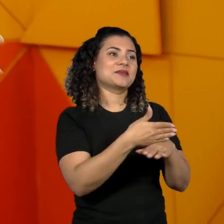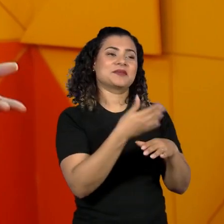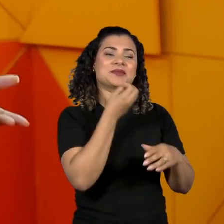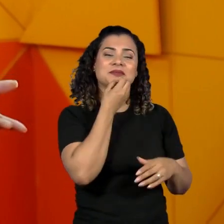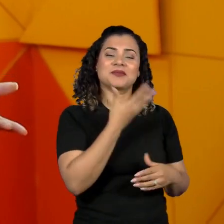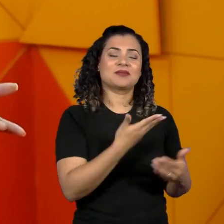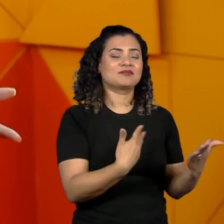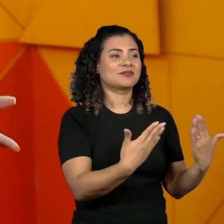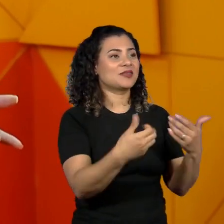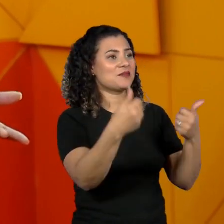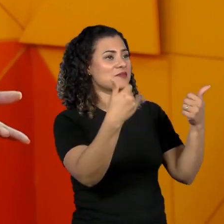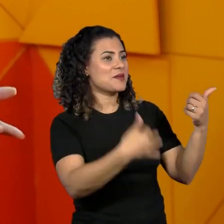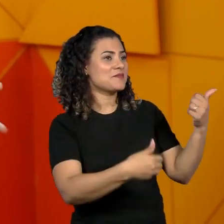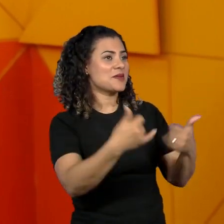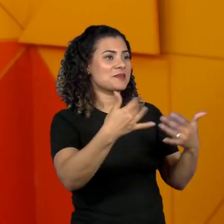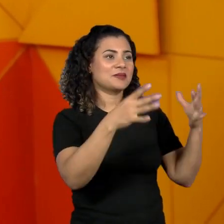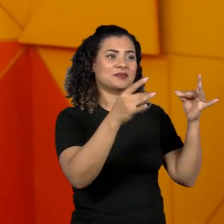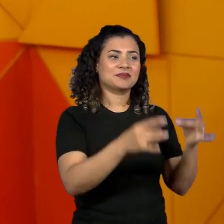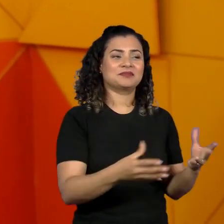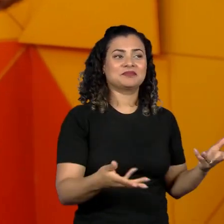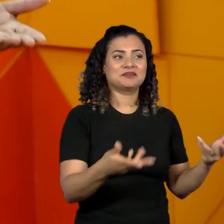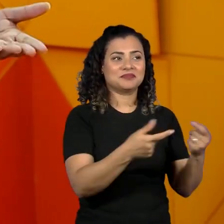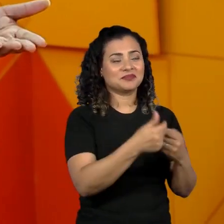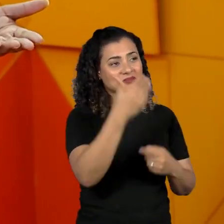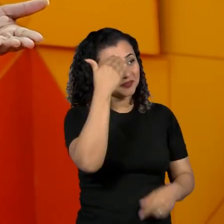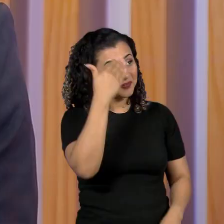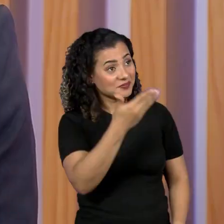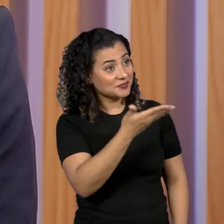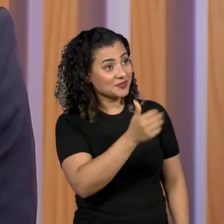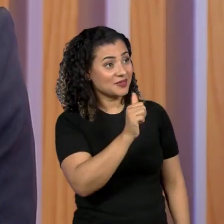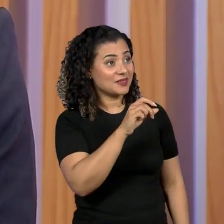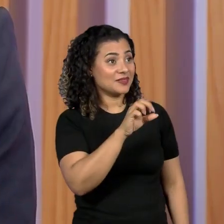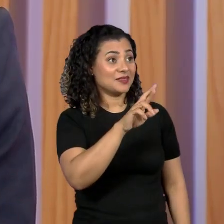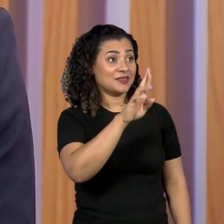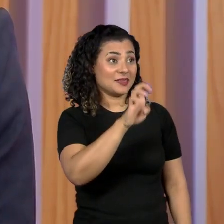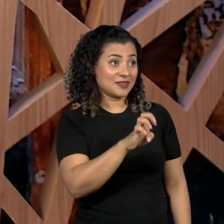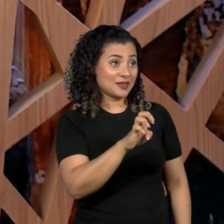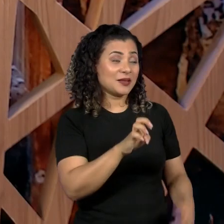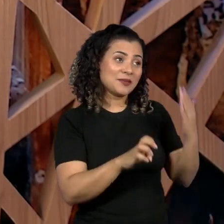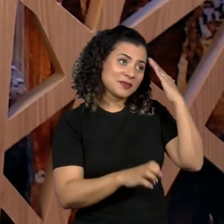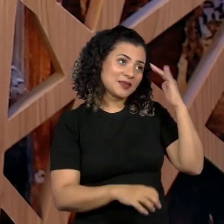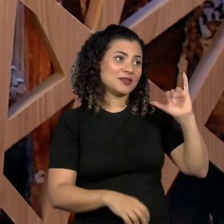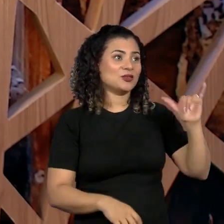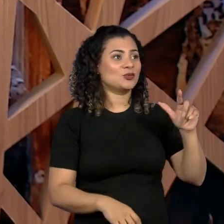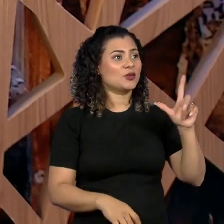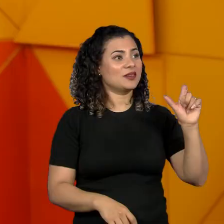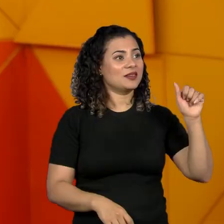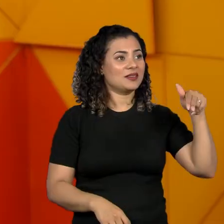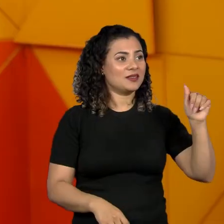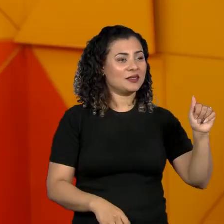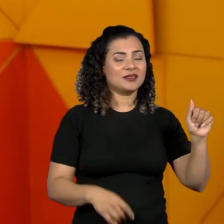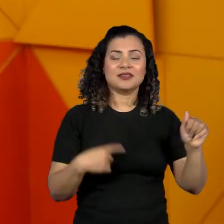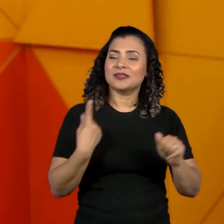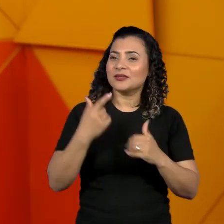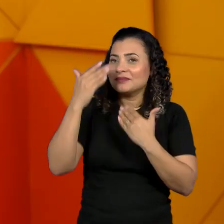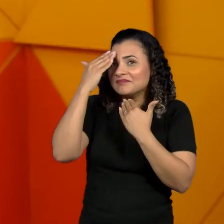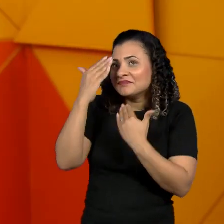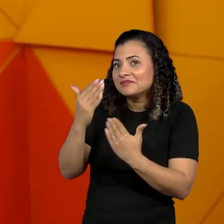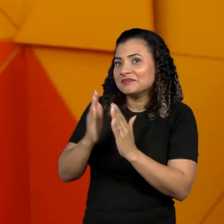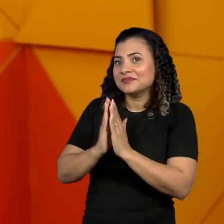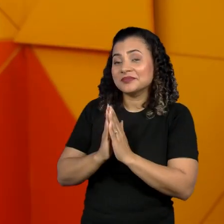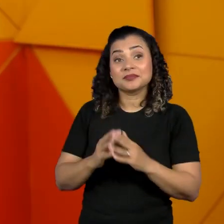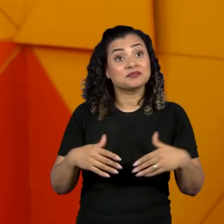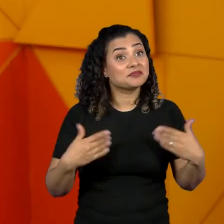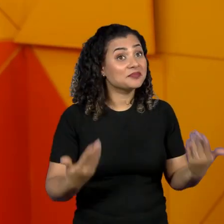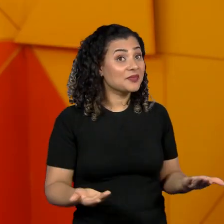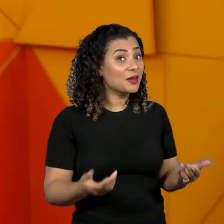muito elucidativa essa nossa conversa. Muito obrigada, André. Obrigado. Muito obrigada, Juliana. Nós é que agradecemos, com certeza.